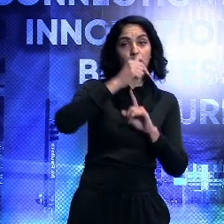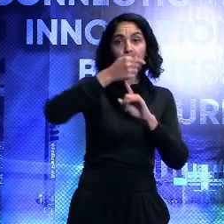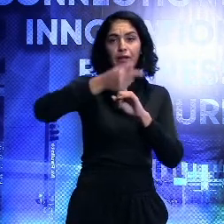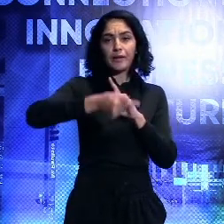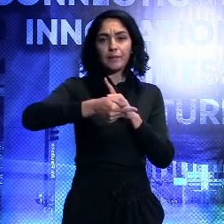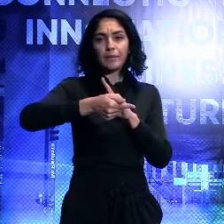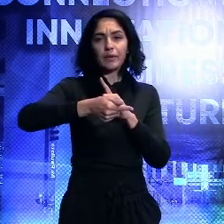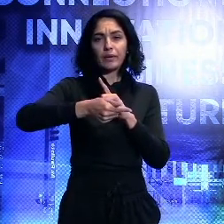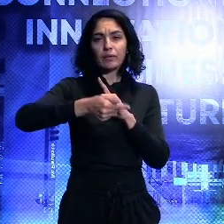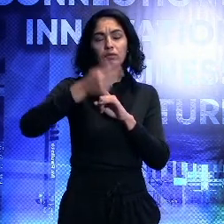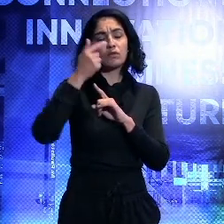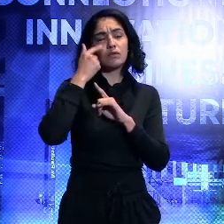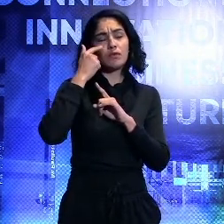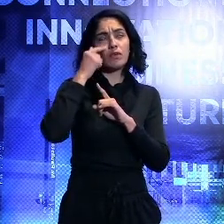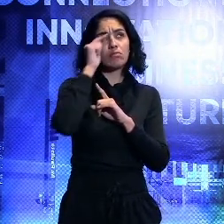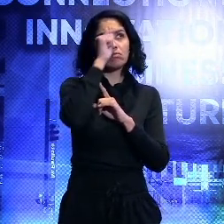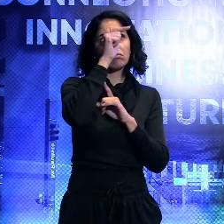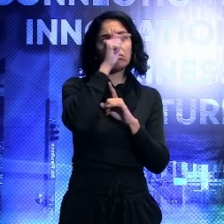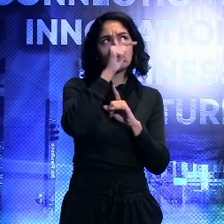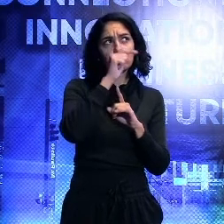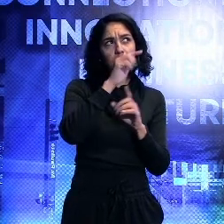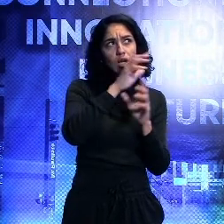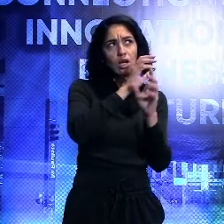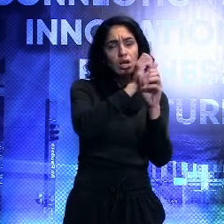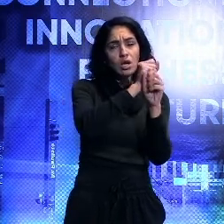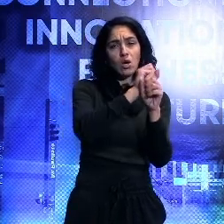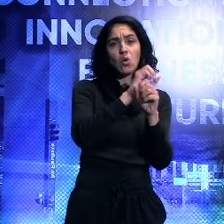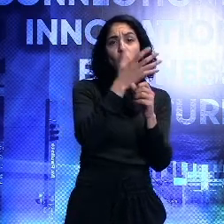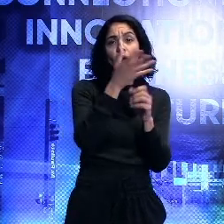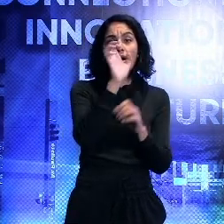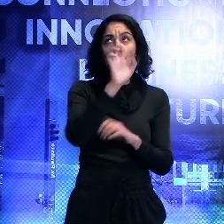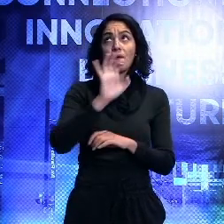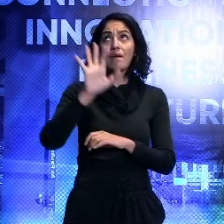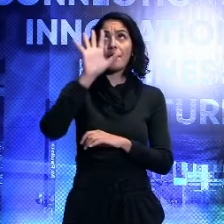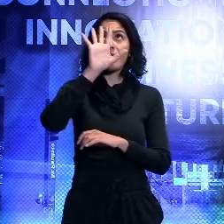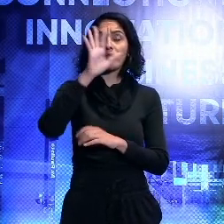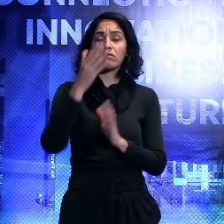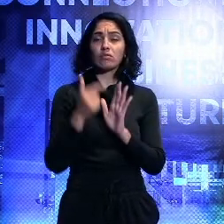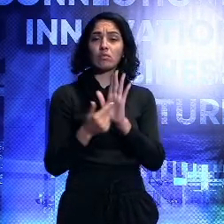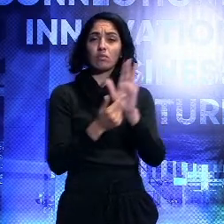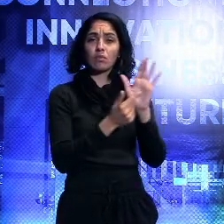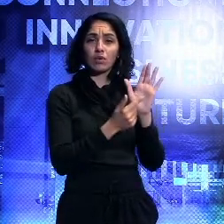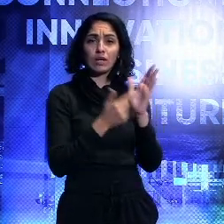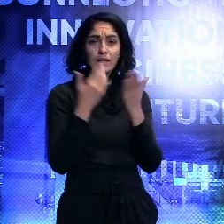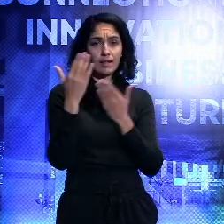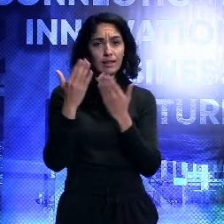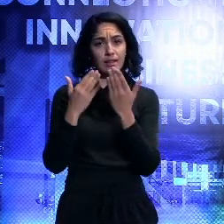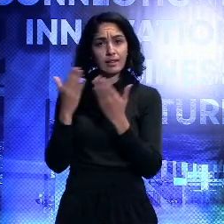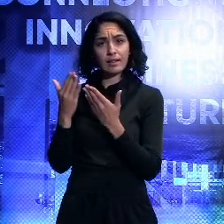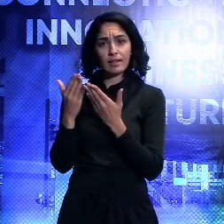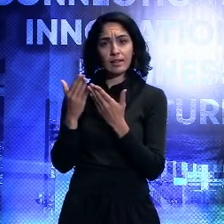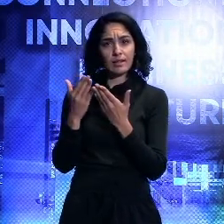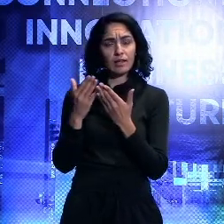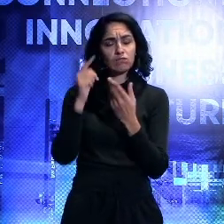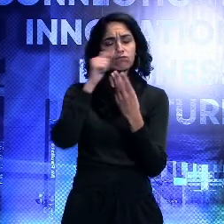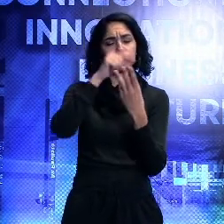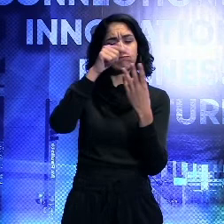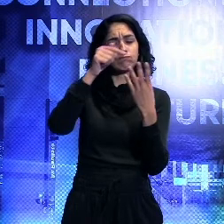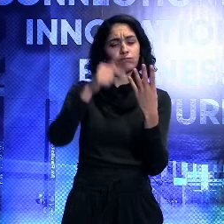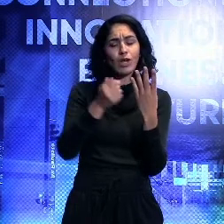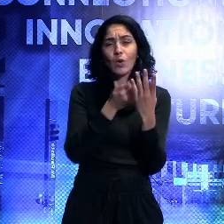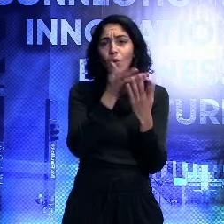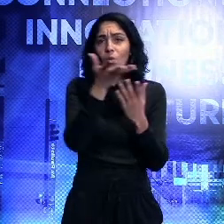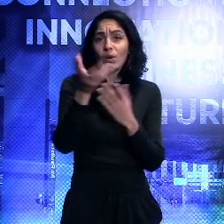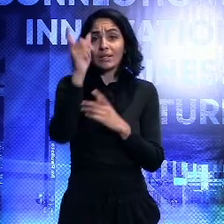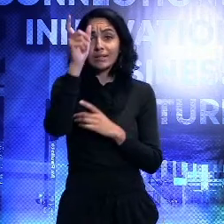contar. Descobrir quais são as regiões que estão presentes na minha análise, no meu dataset, aí eu vou contar. Eu vou saber quantas pessoas